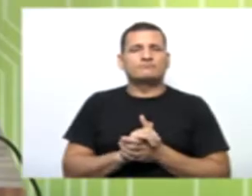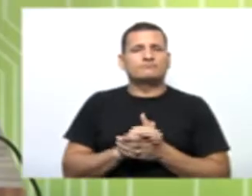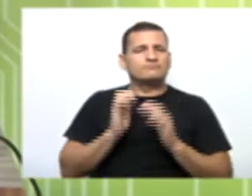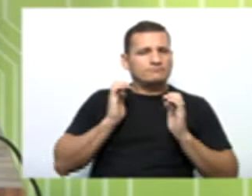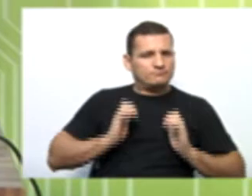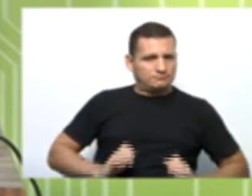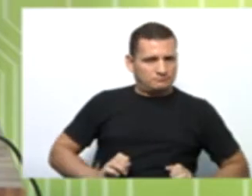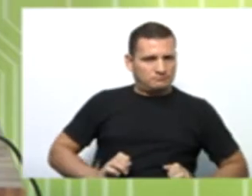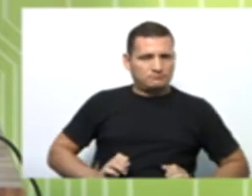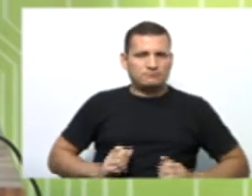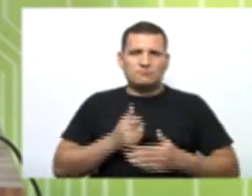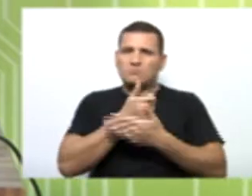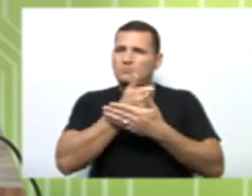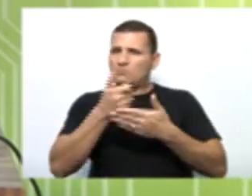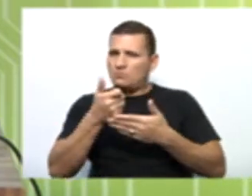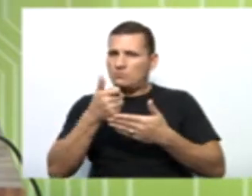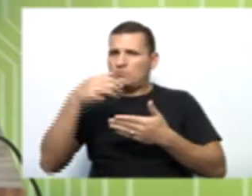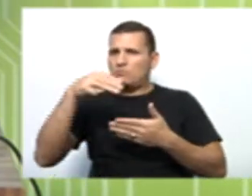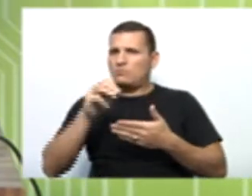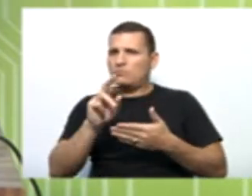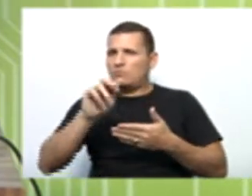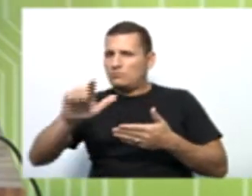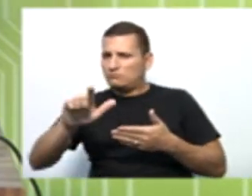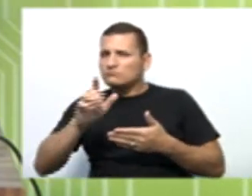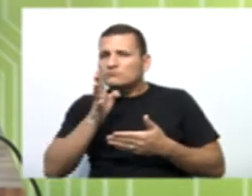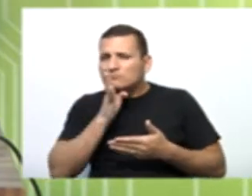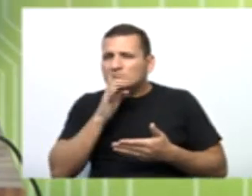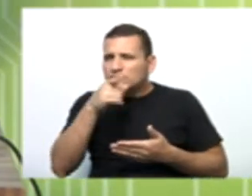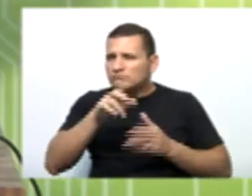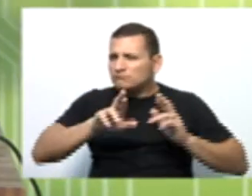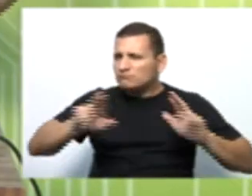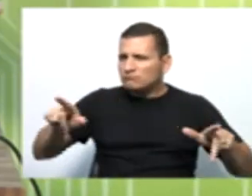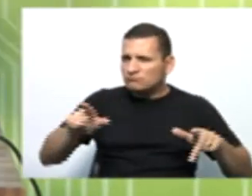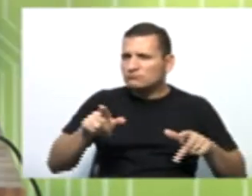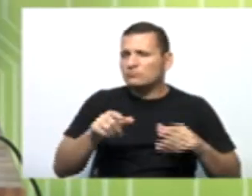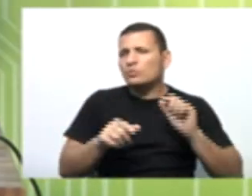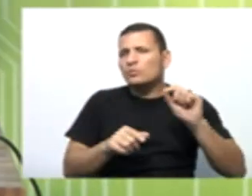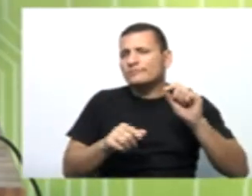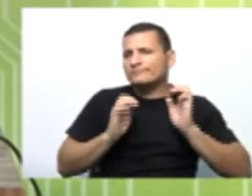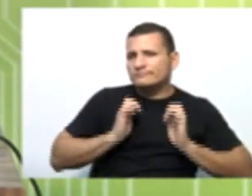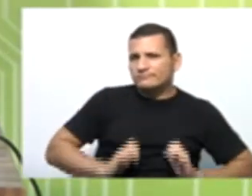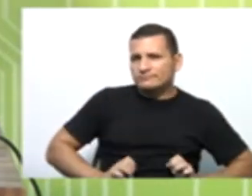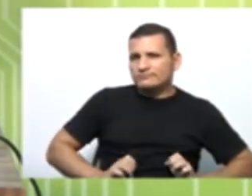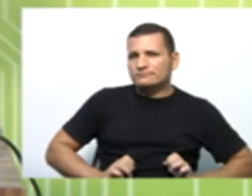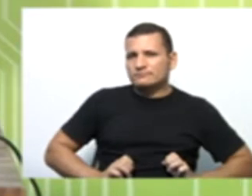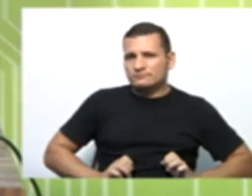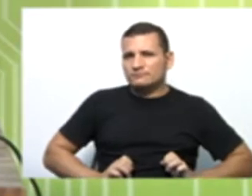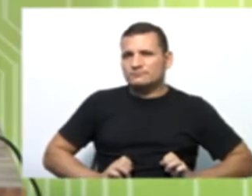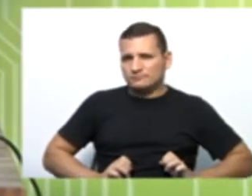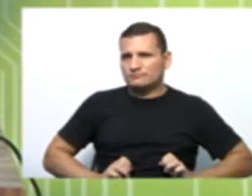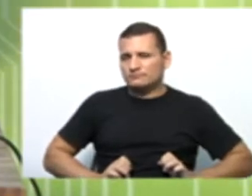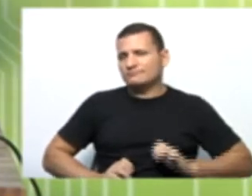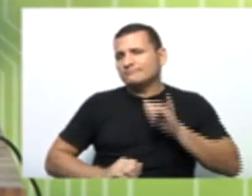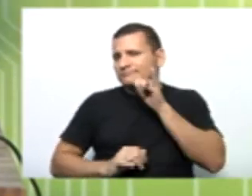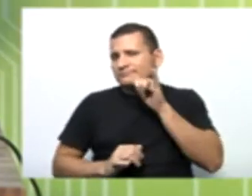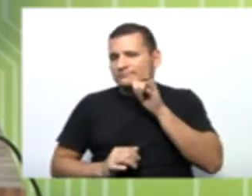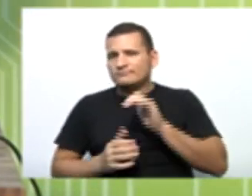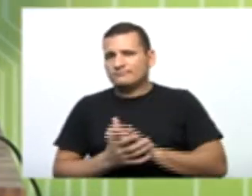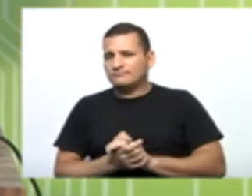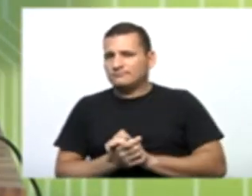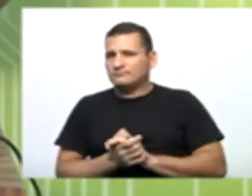qual é a diferença de ética e moral? Vocês já devem ter ouvido falar, né, em ser ético, que o